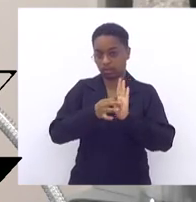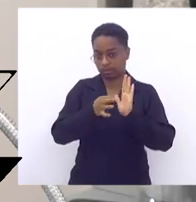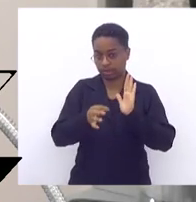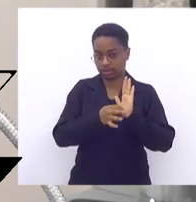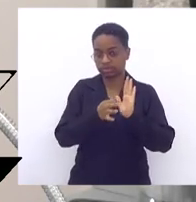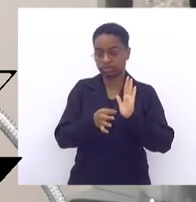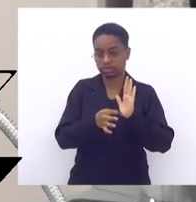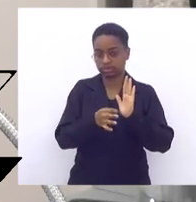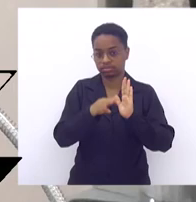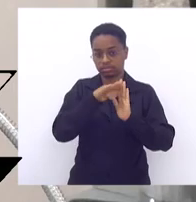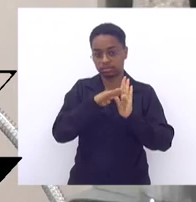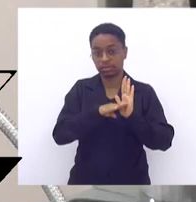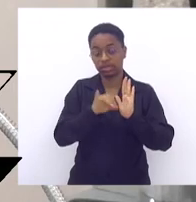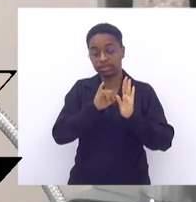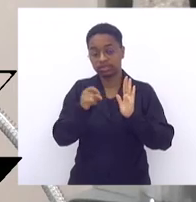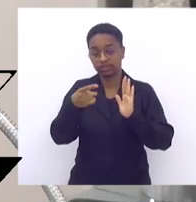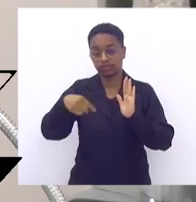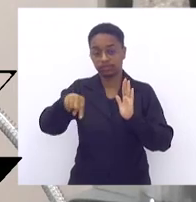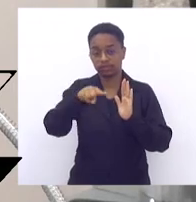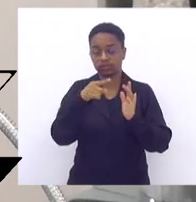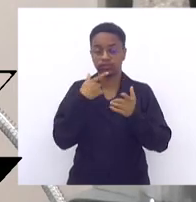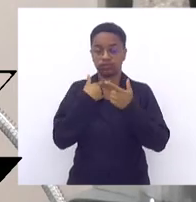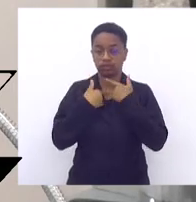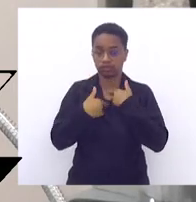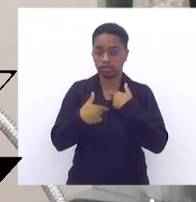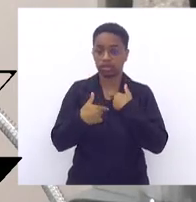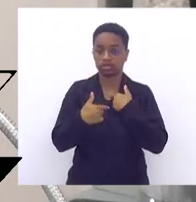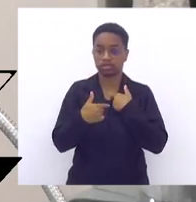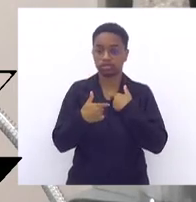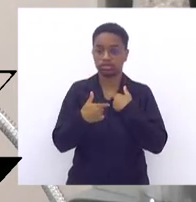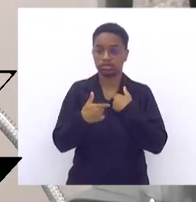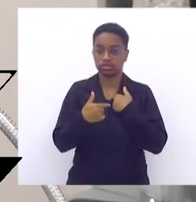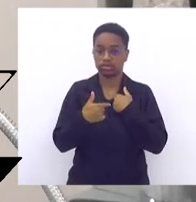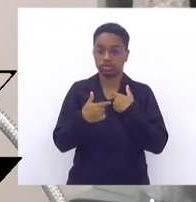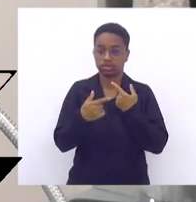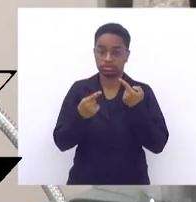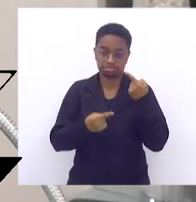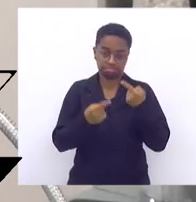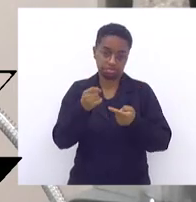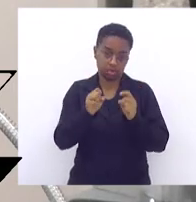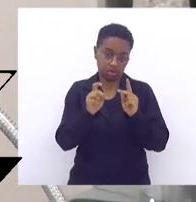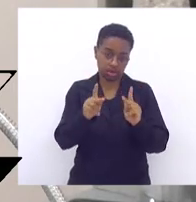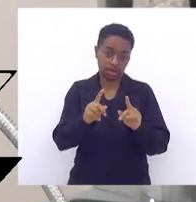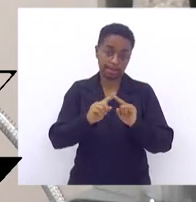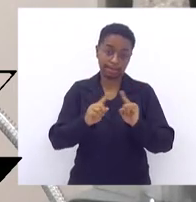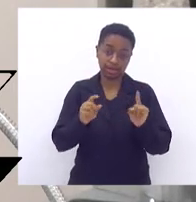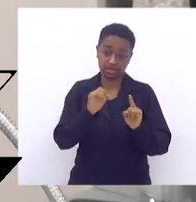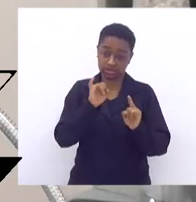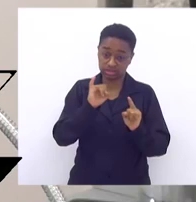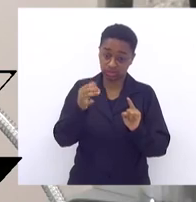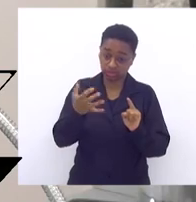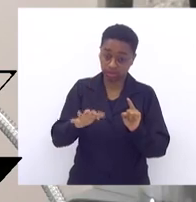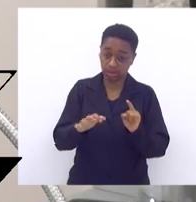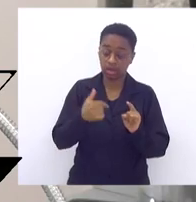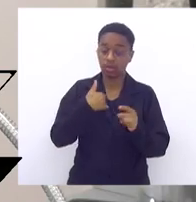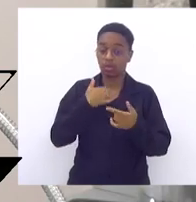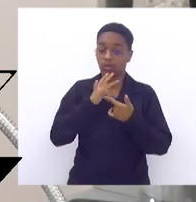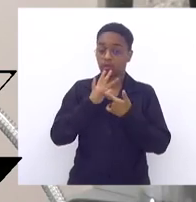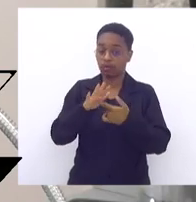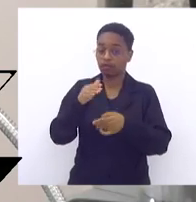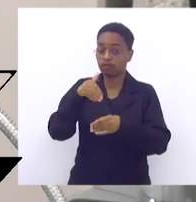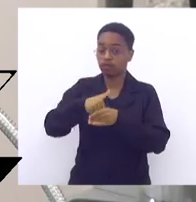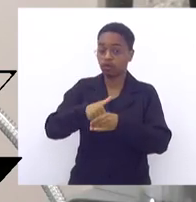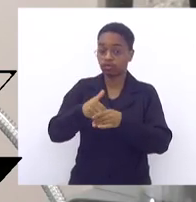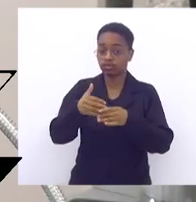pauta. Sim. Se Vossas Excelências quiserem absorver esse ok. Caso contrário, eu estou apresentando um voto em divergência